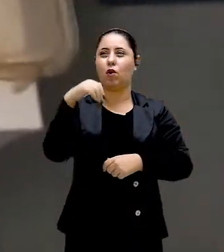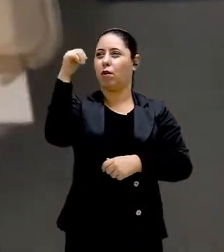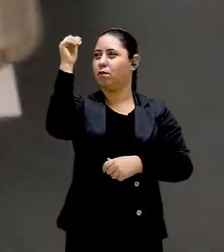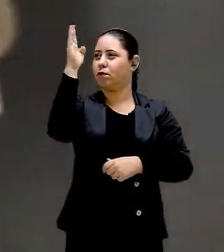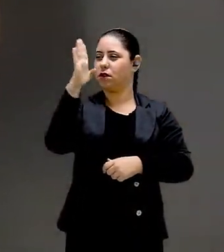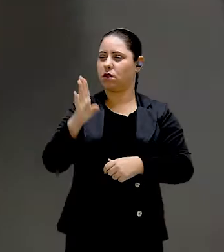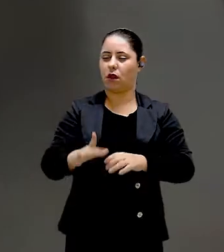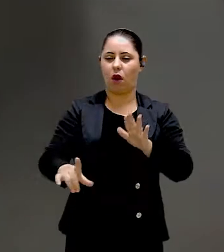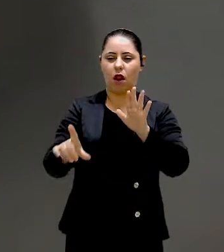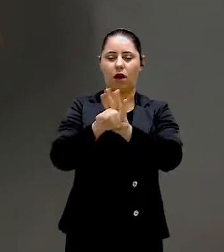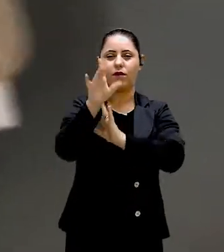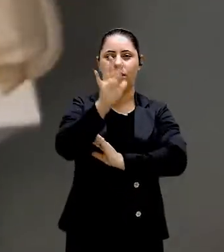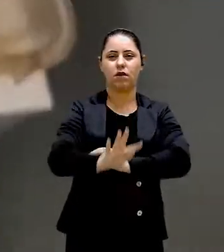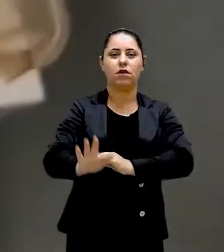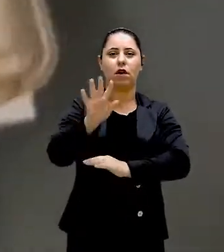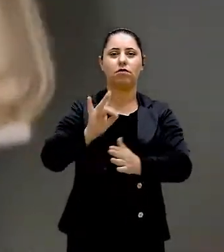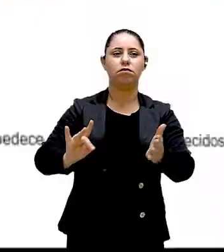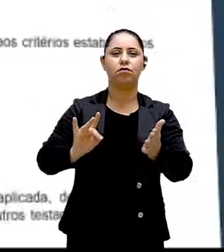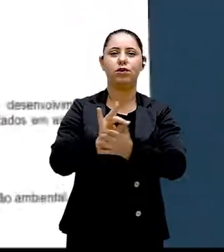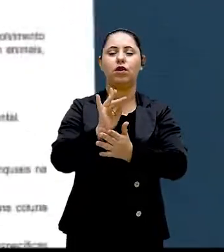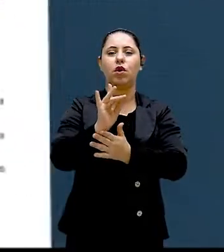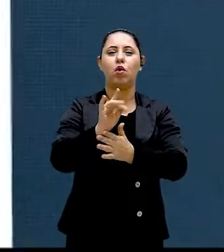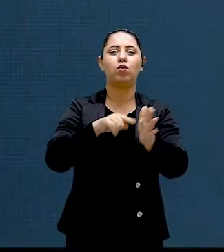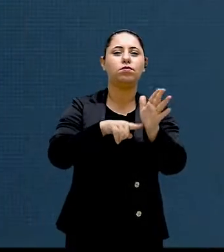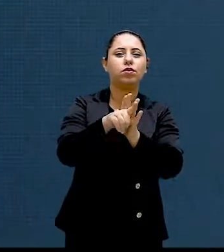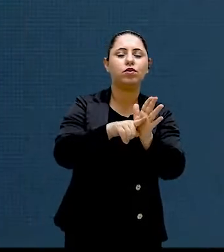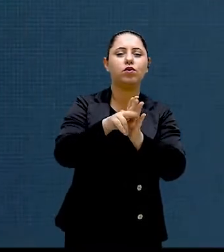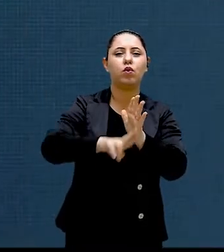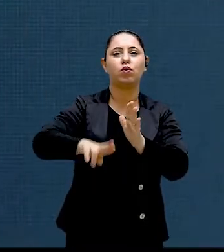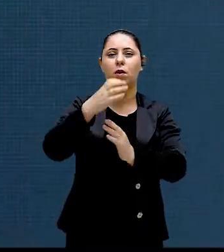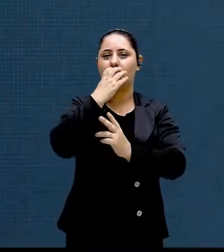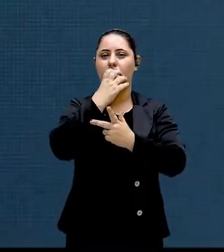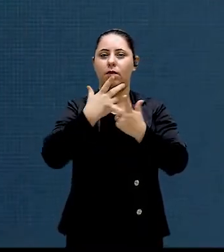federal que regulamenta a experimentação animal. A Lei